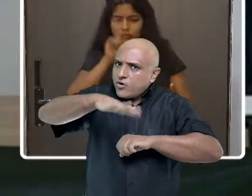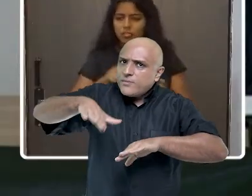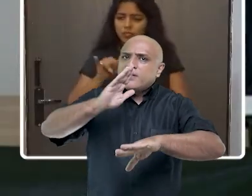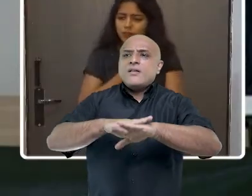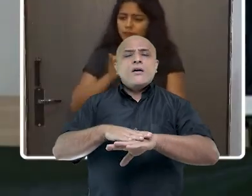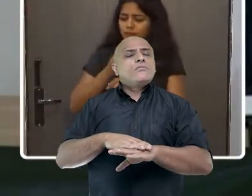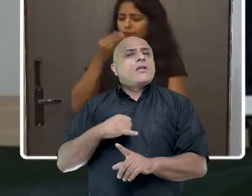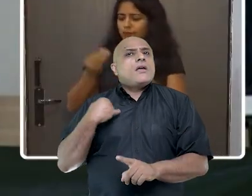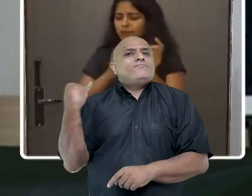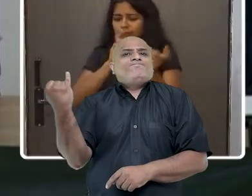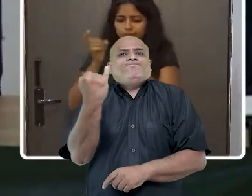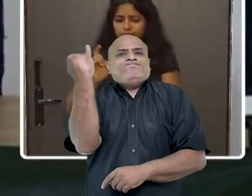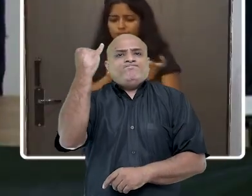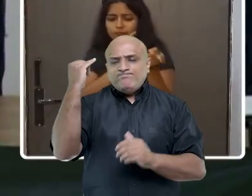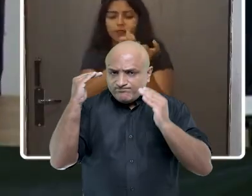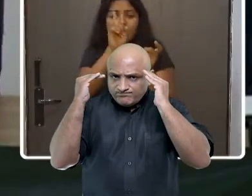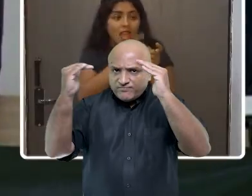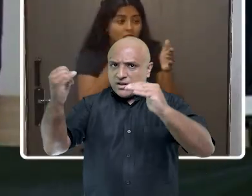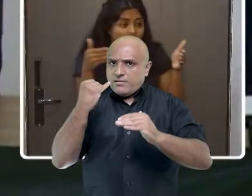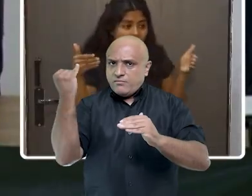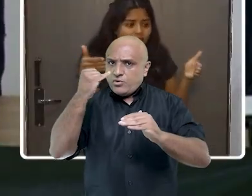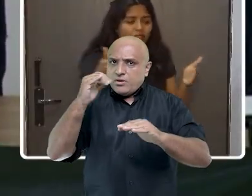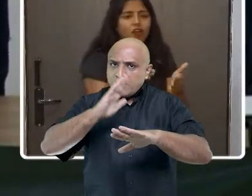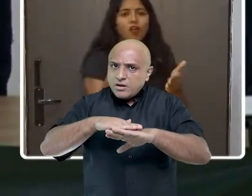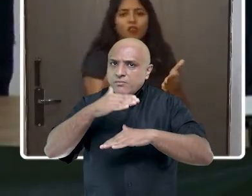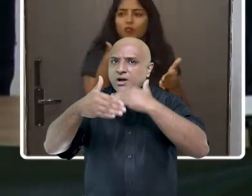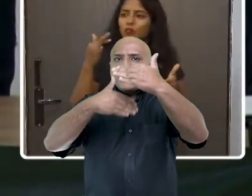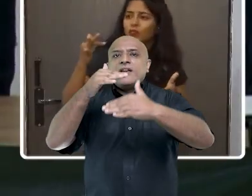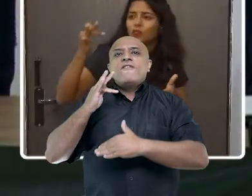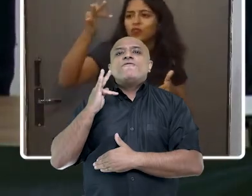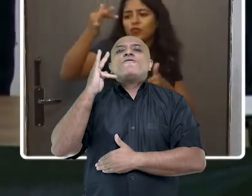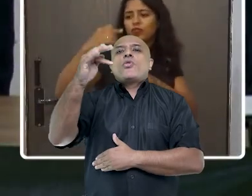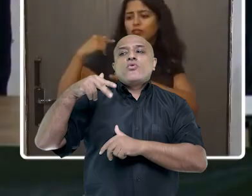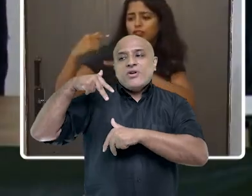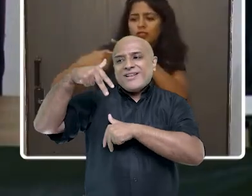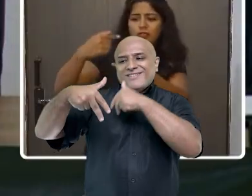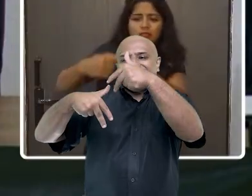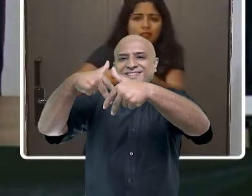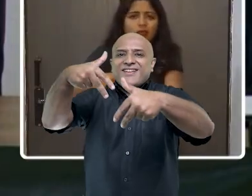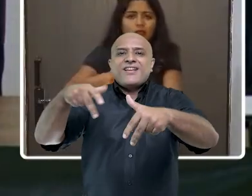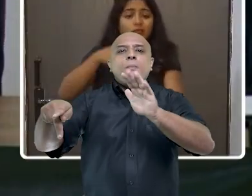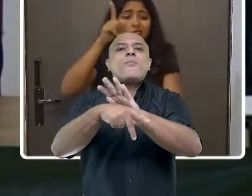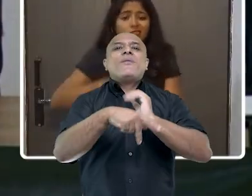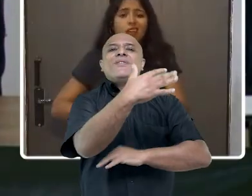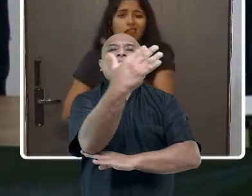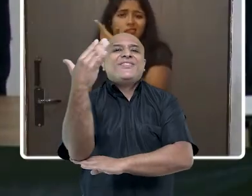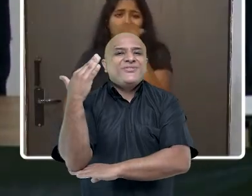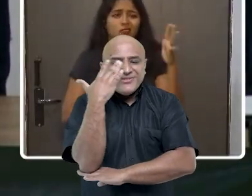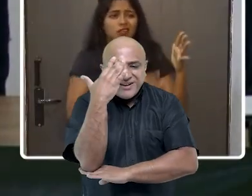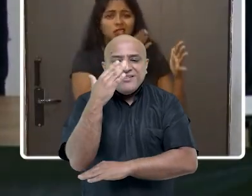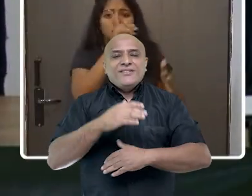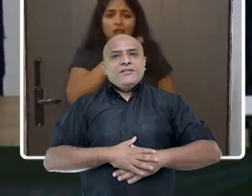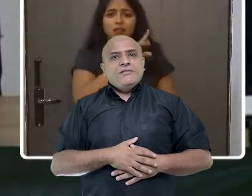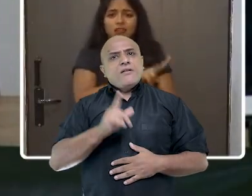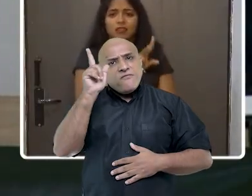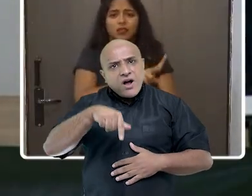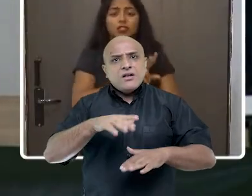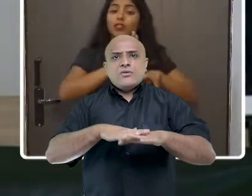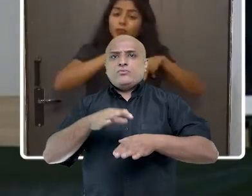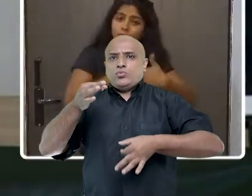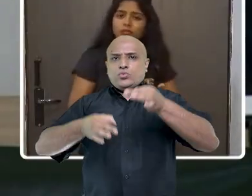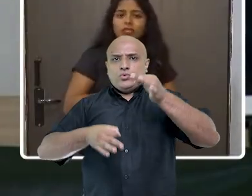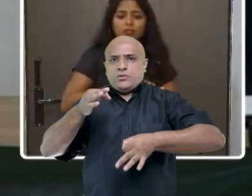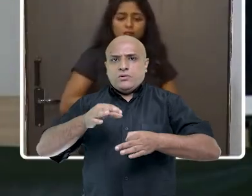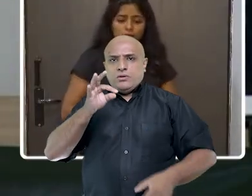que é mais reservado para as futuras gerações, que é a nossa própria natureza. E isso faz com que o Tribunal da